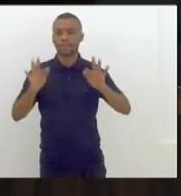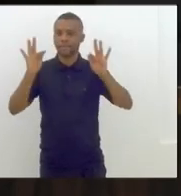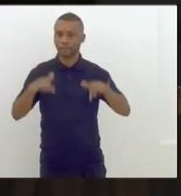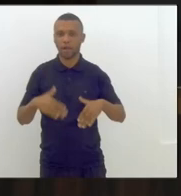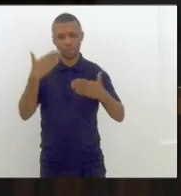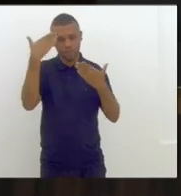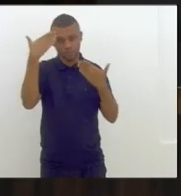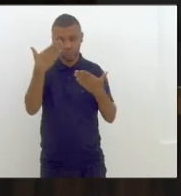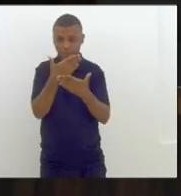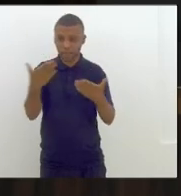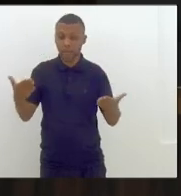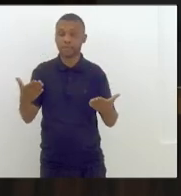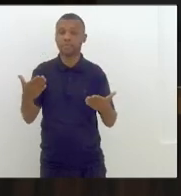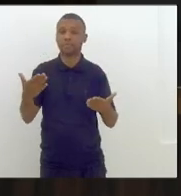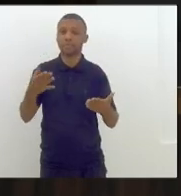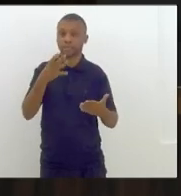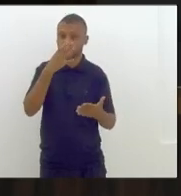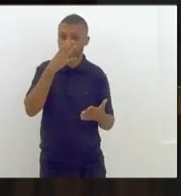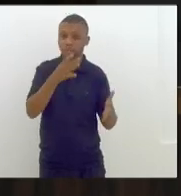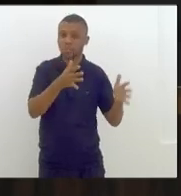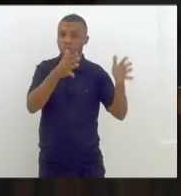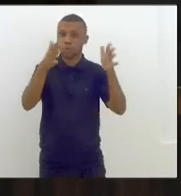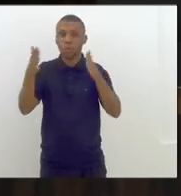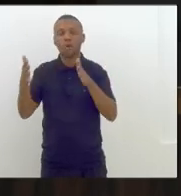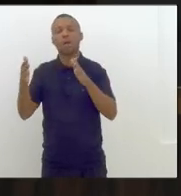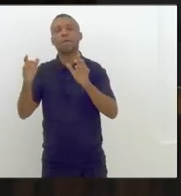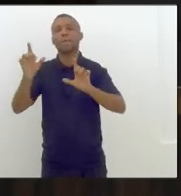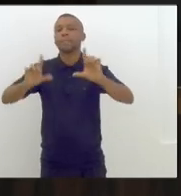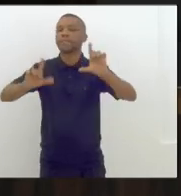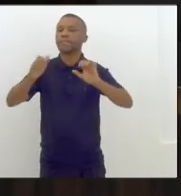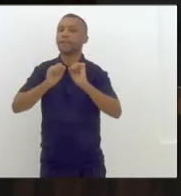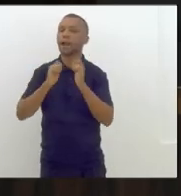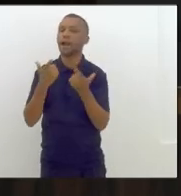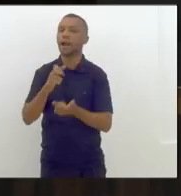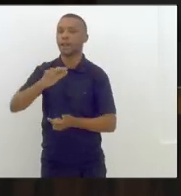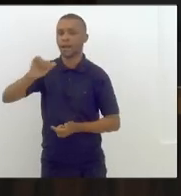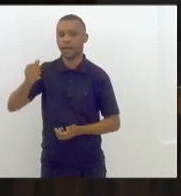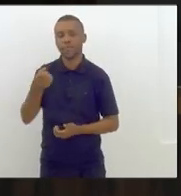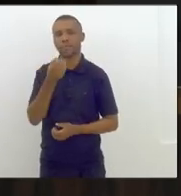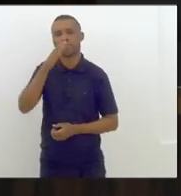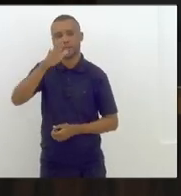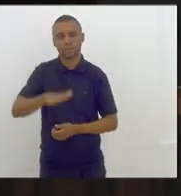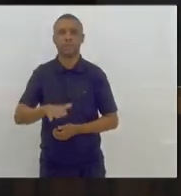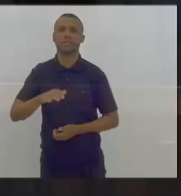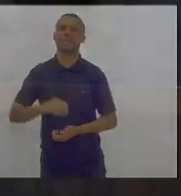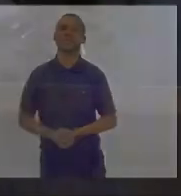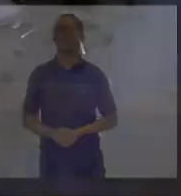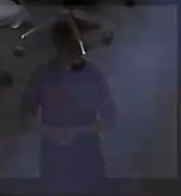Muito obrigada a todas e todos que nos acompanham pela TV Alerj. Boa tarde.